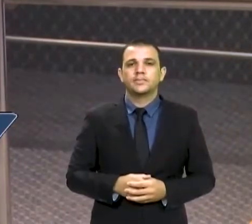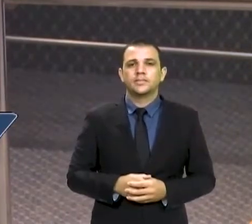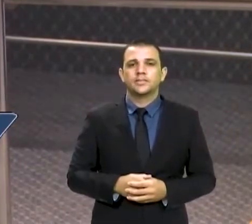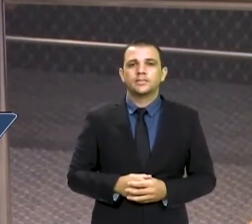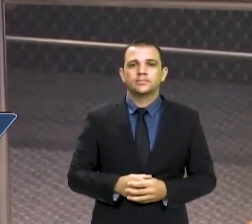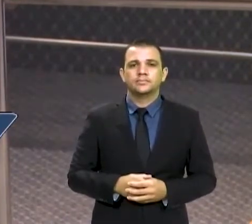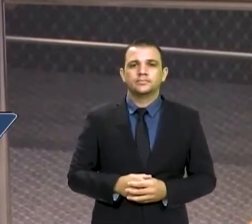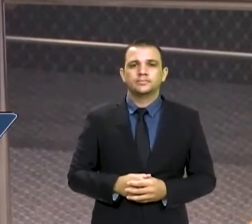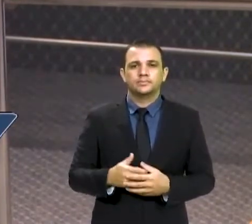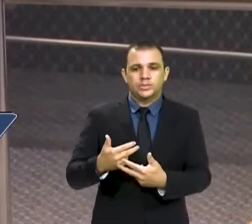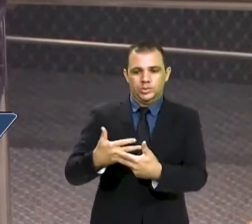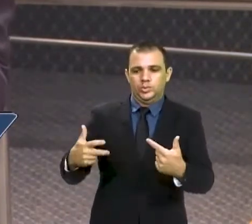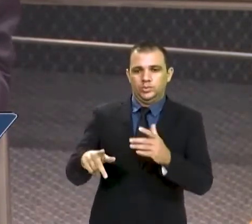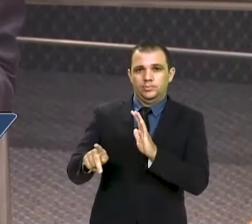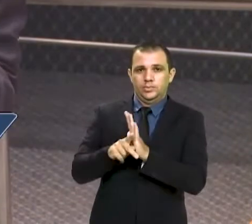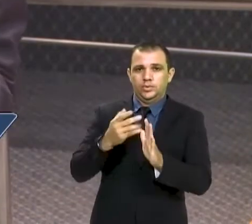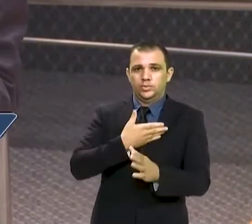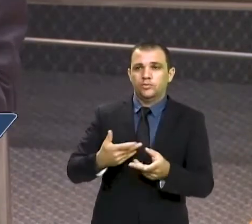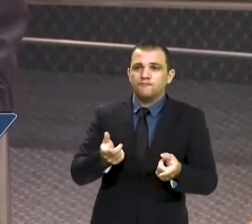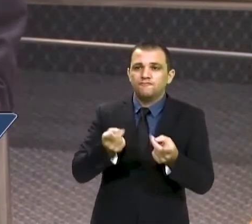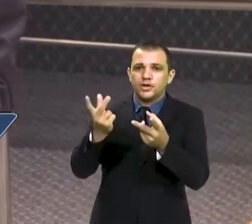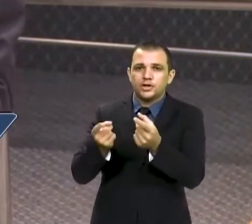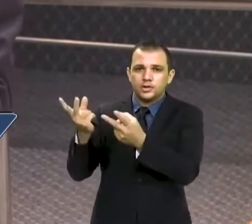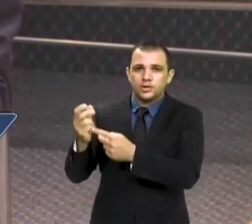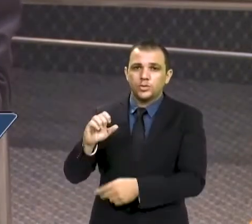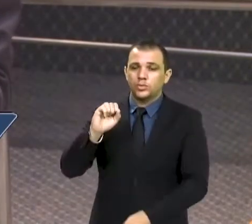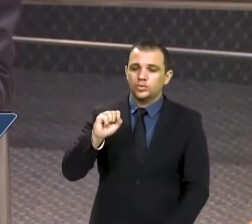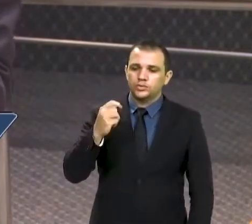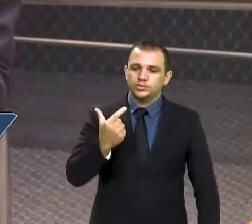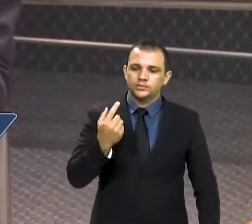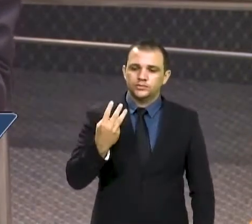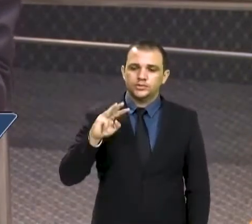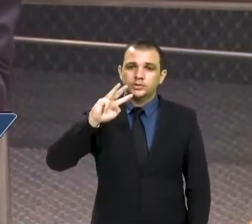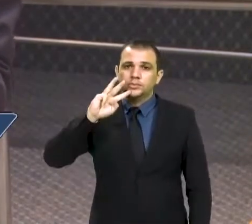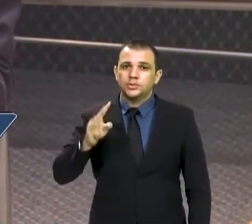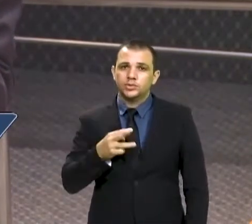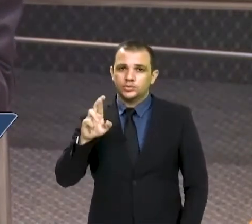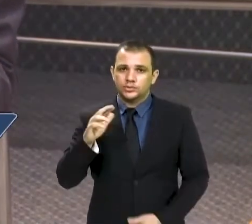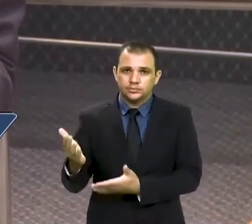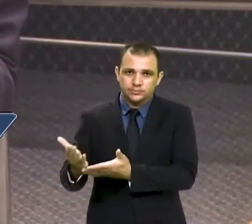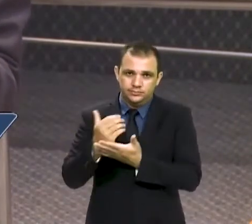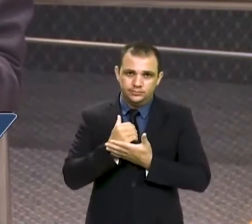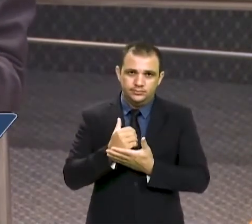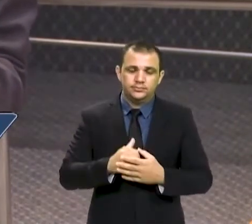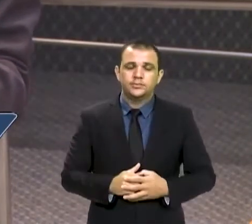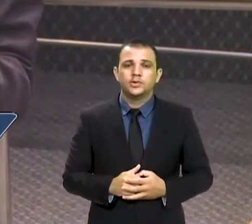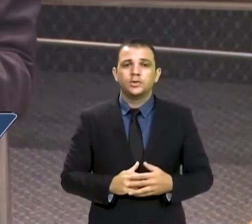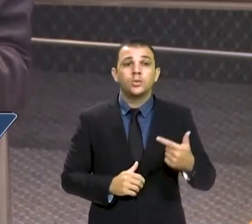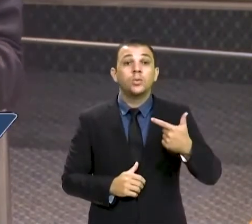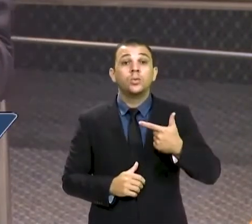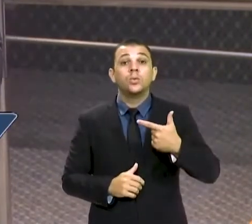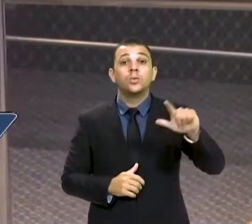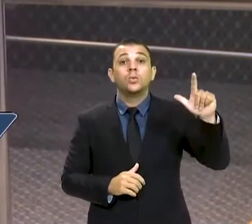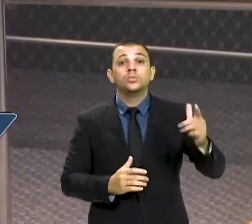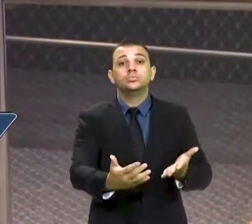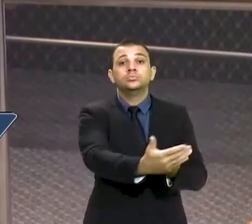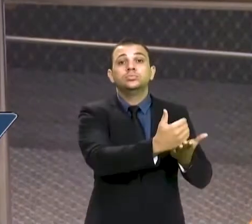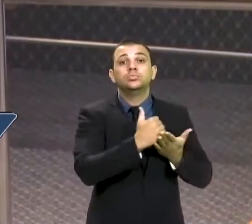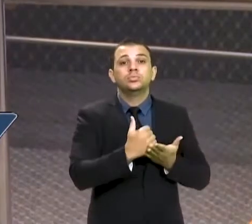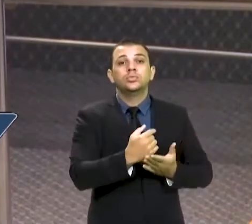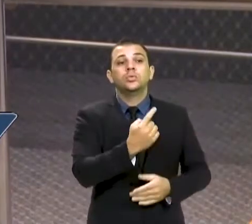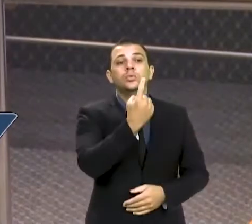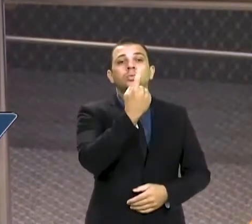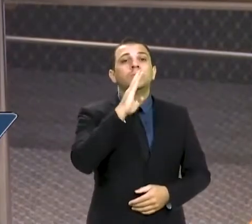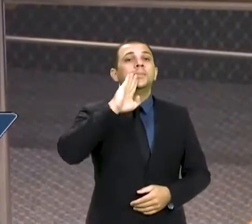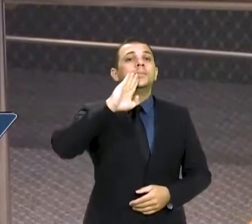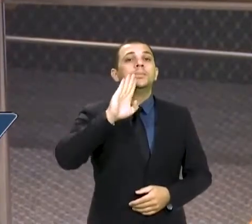bens, 823 milhões de reais. Outras receitas,